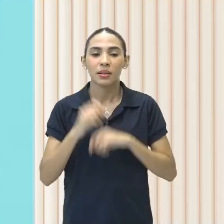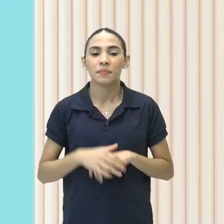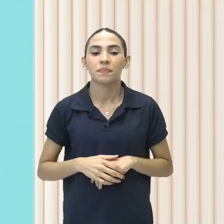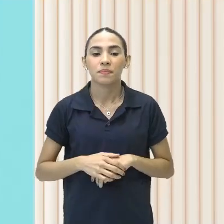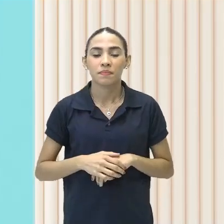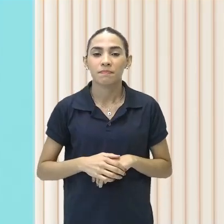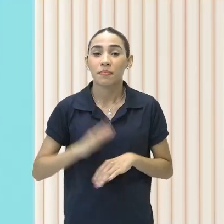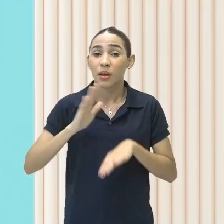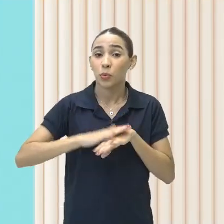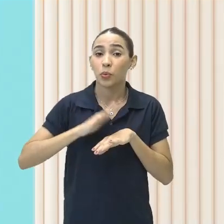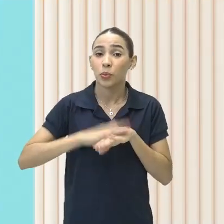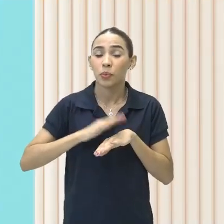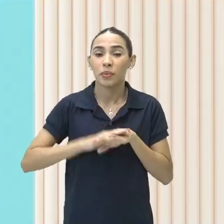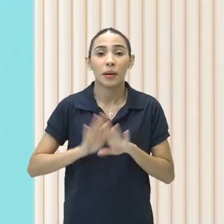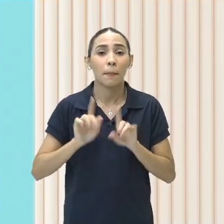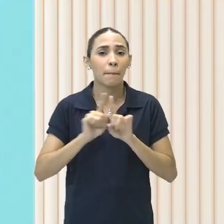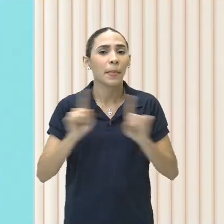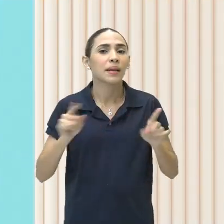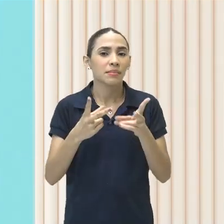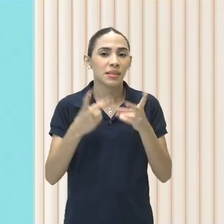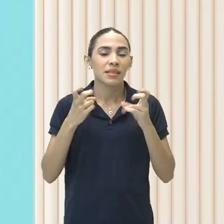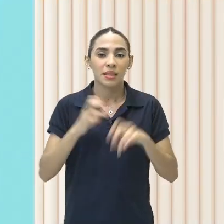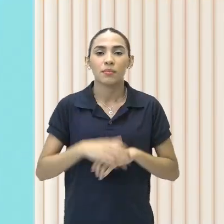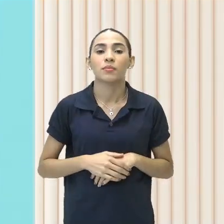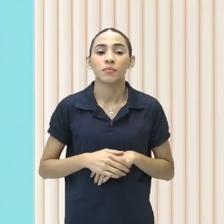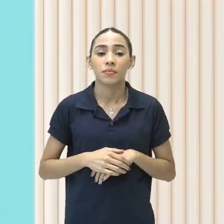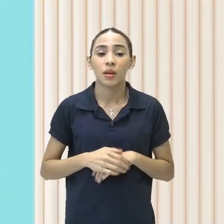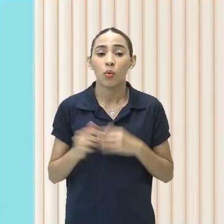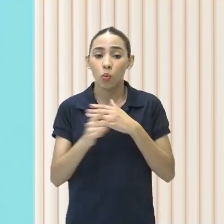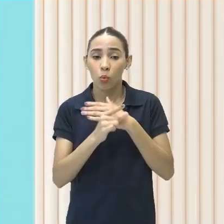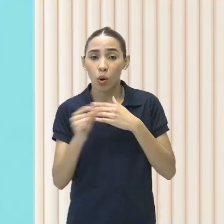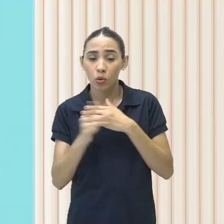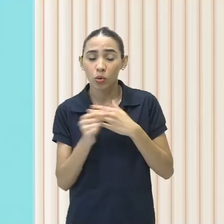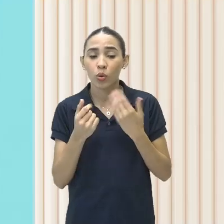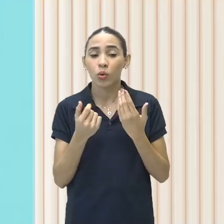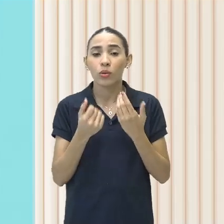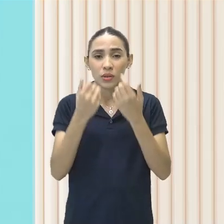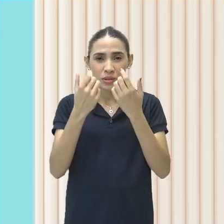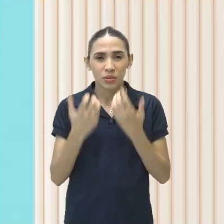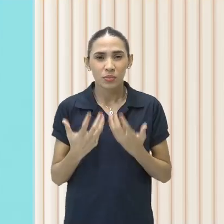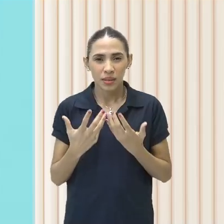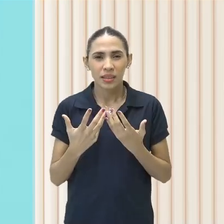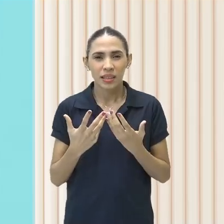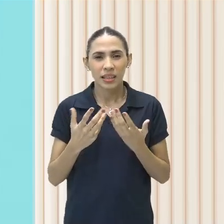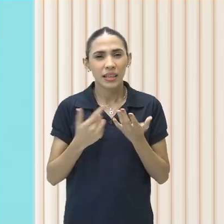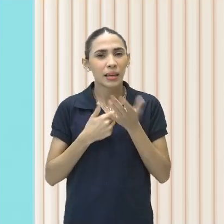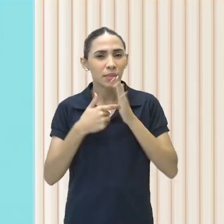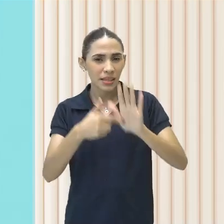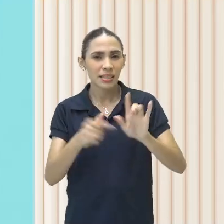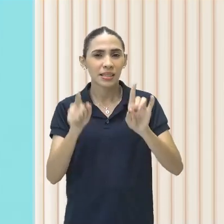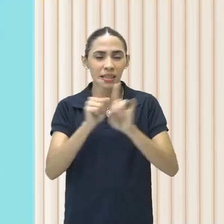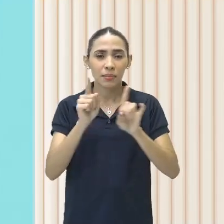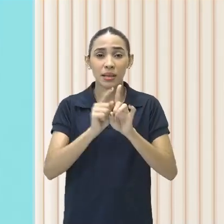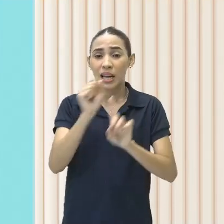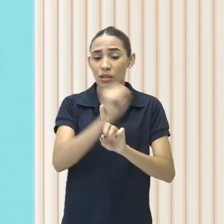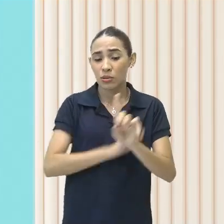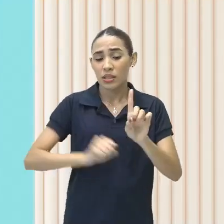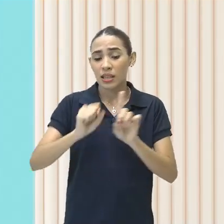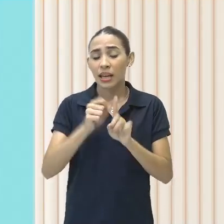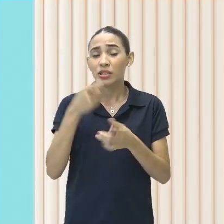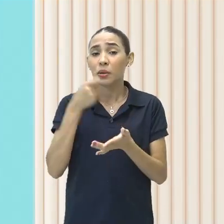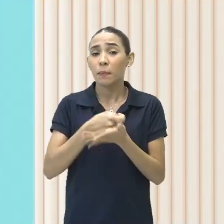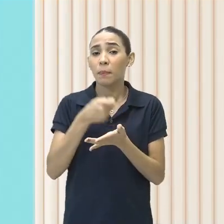sua autonomia. Então, mas veja, então, que Machado de Assis mostra essa pegada ali, que mesmo a sociedade impondo à